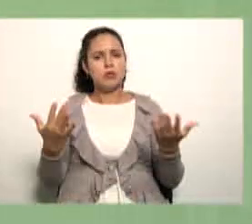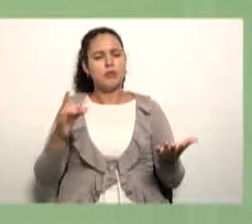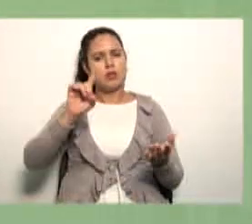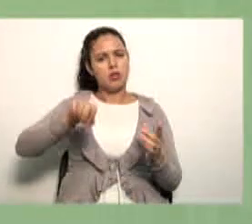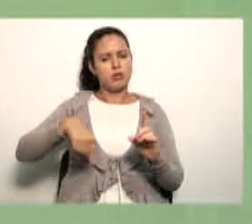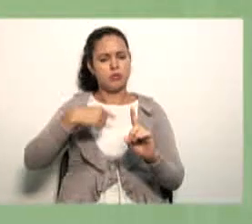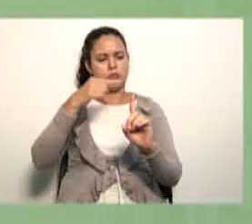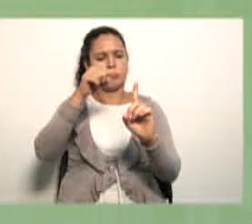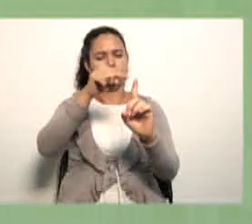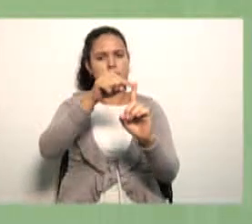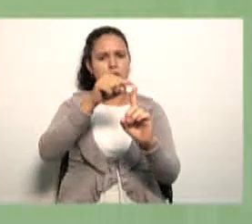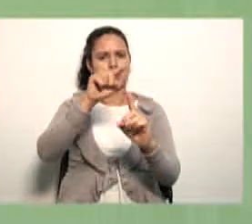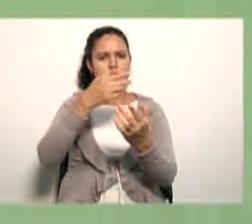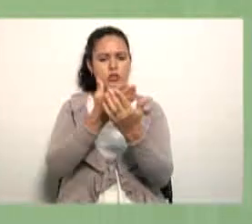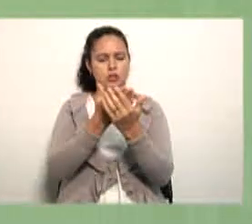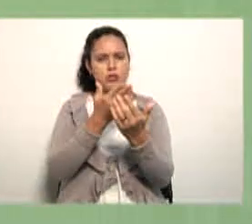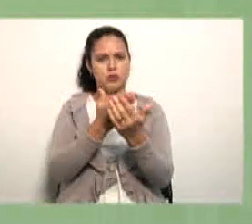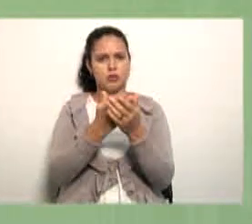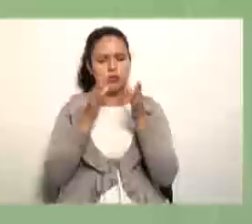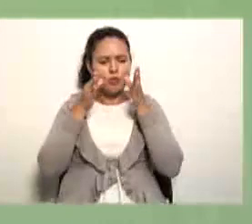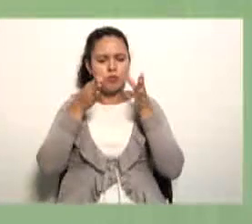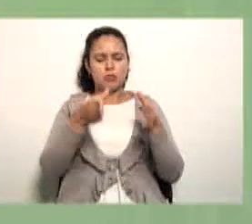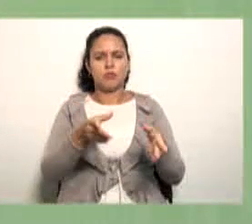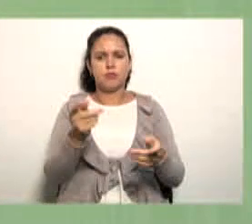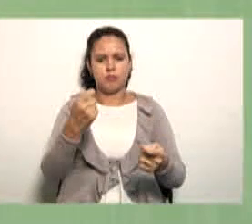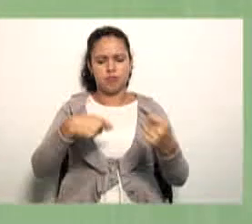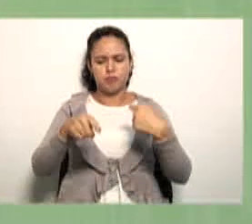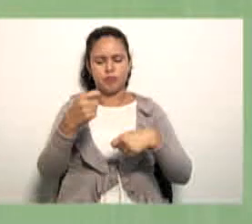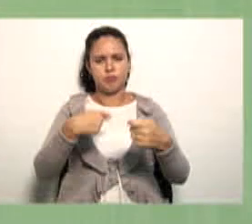de estudo da economia?